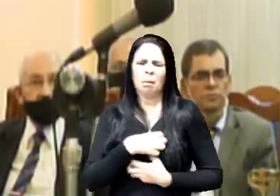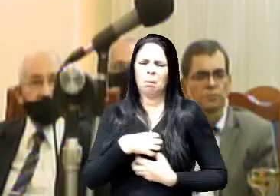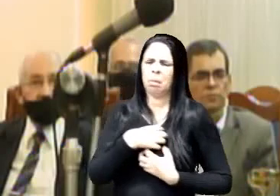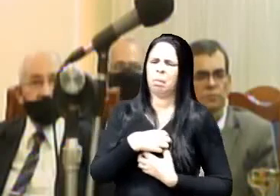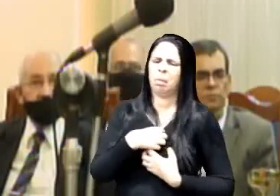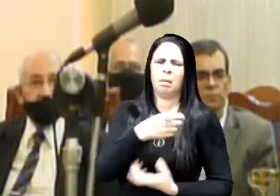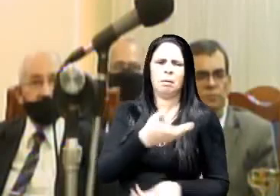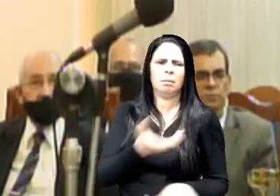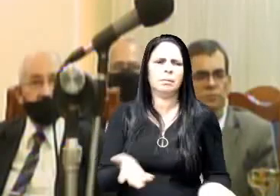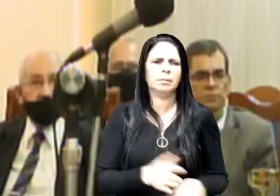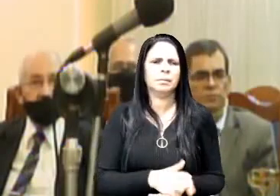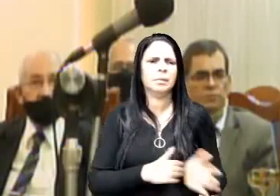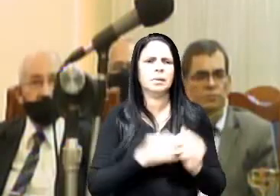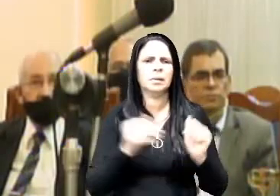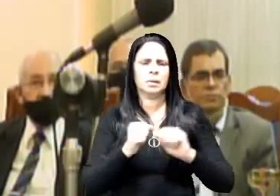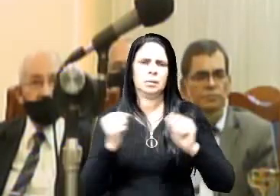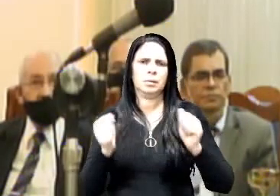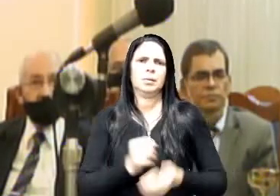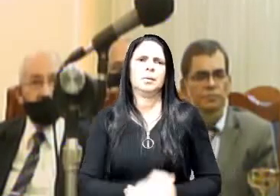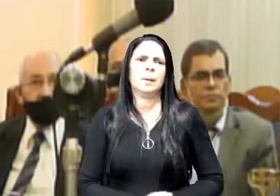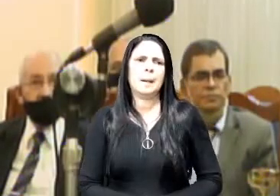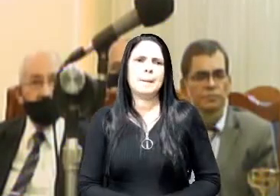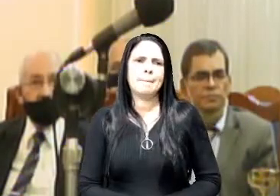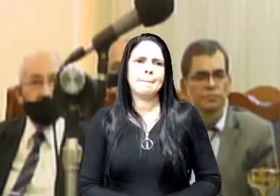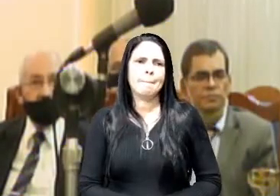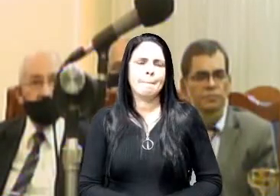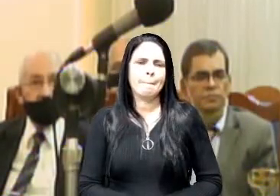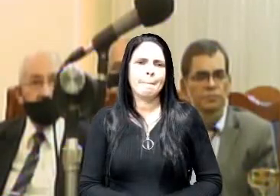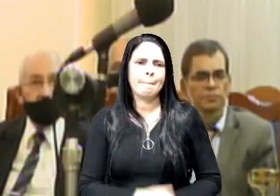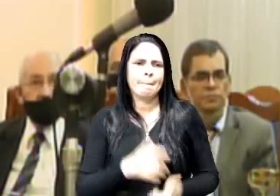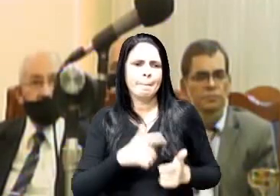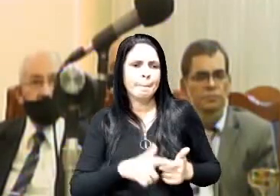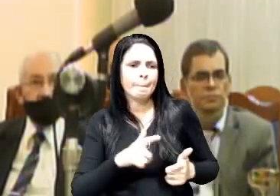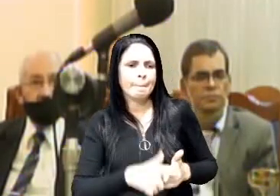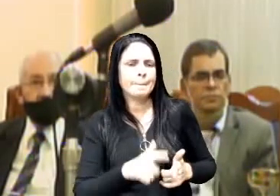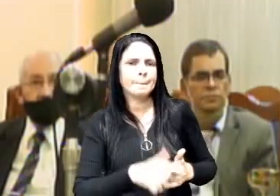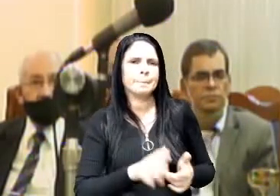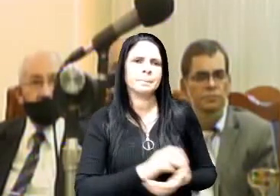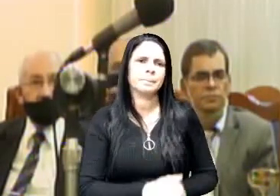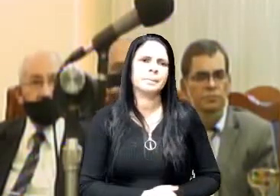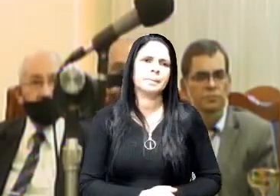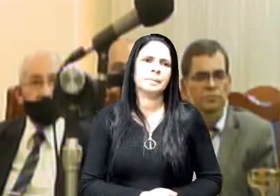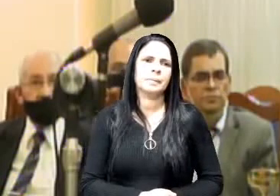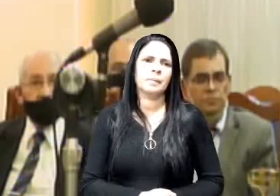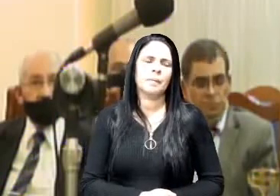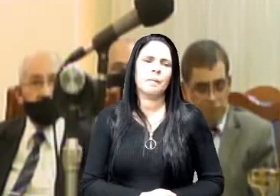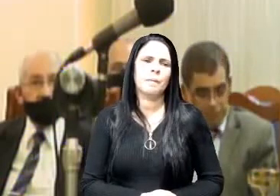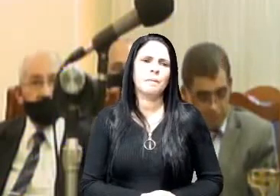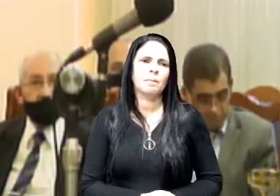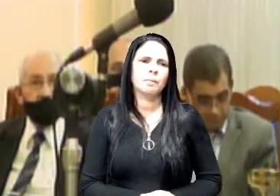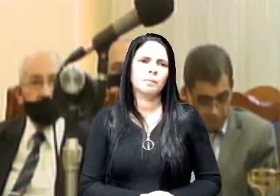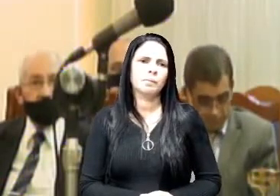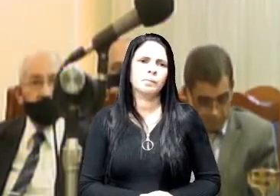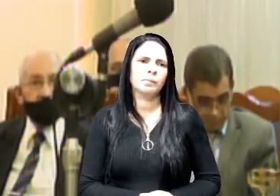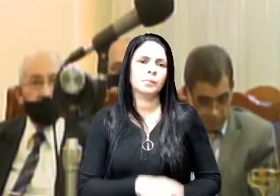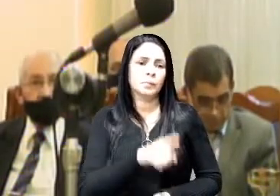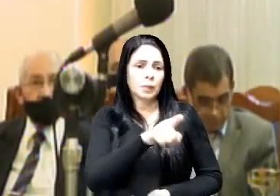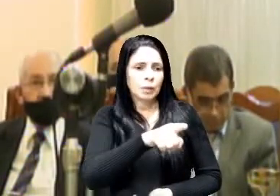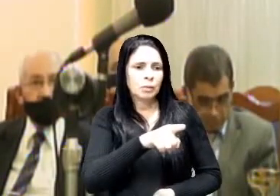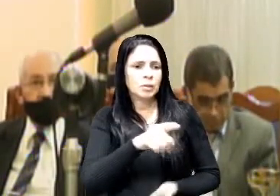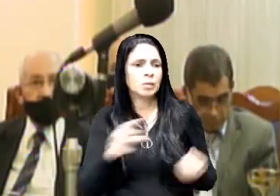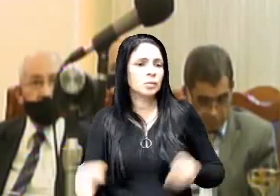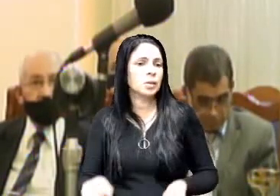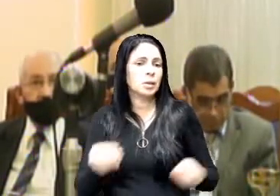amargurado, aleluia, essa tribulação em relação ao que você vai